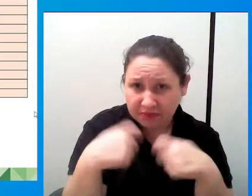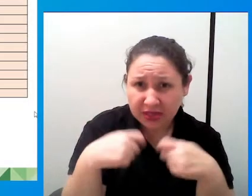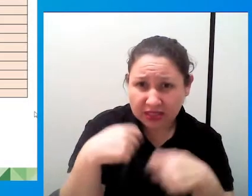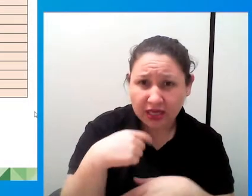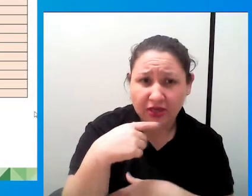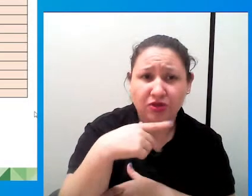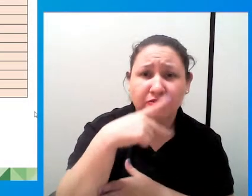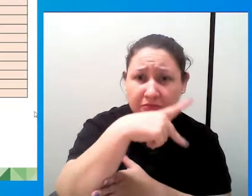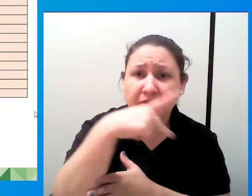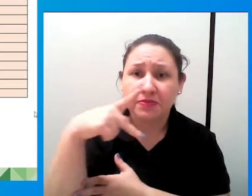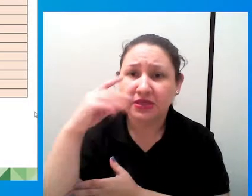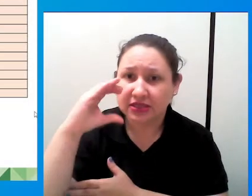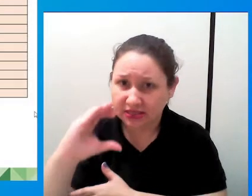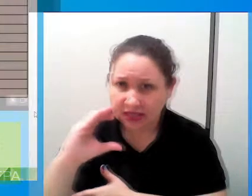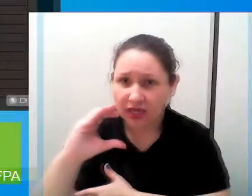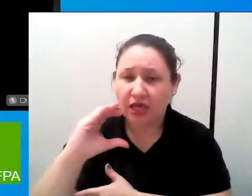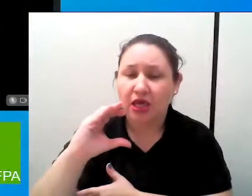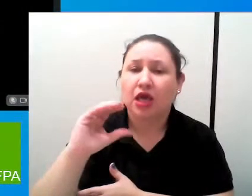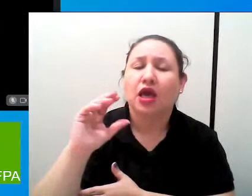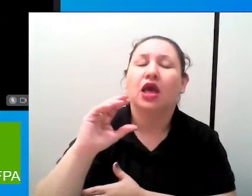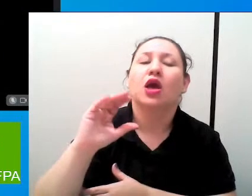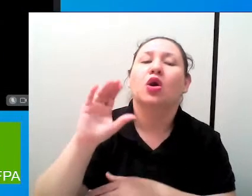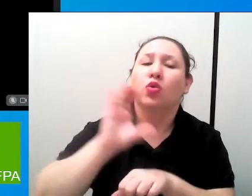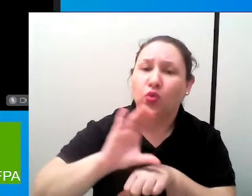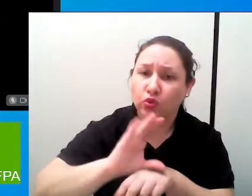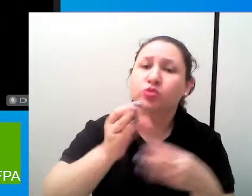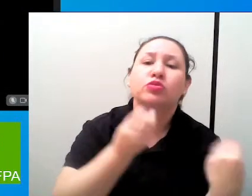podem solicitar que a gente encaminhe para vocês.